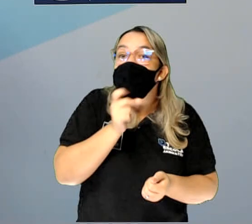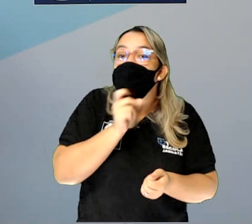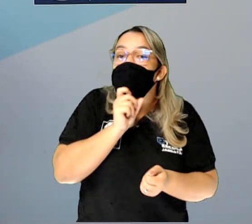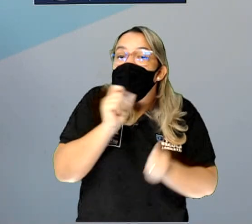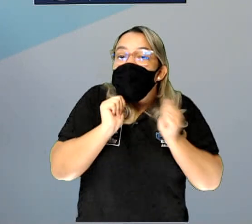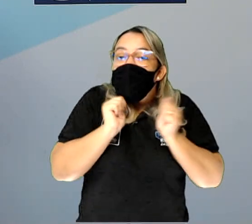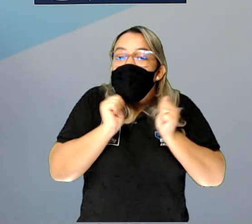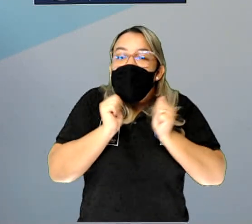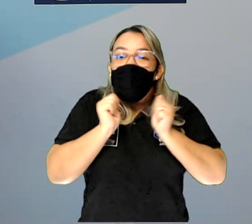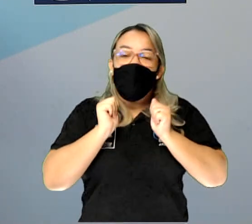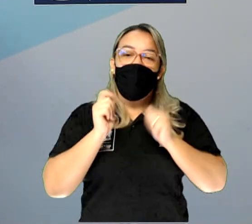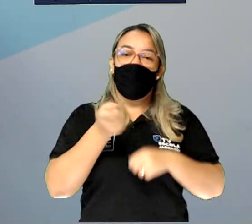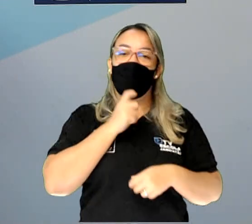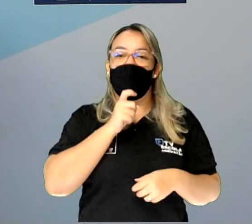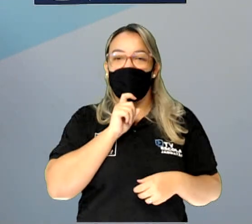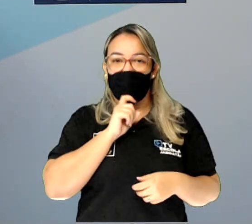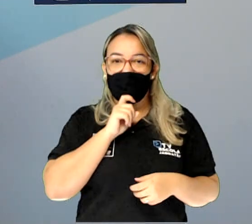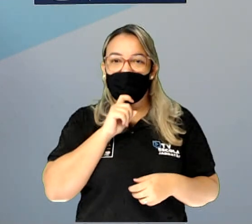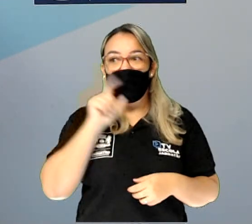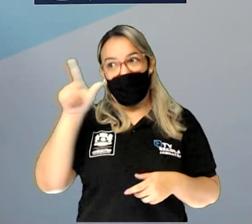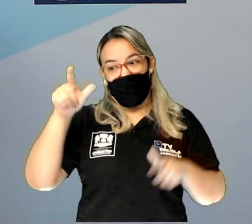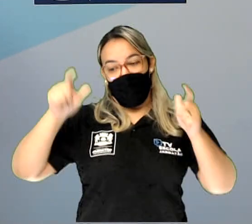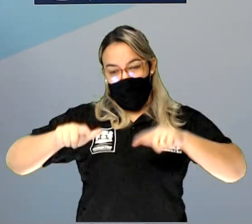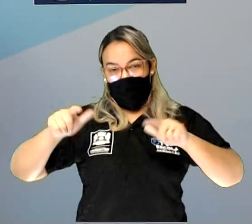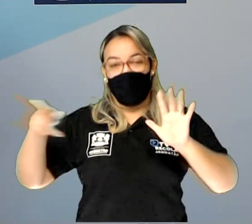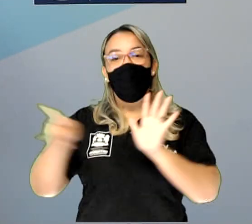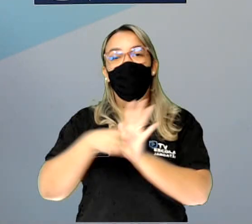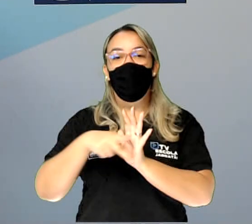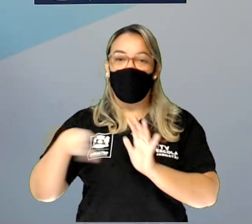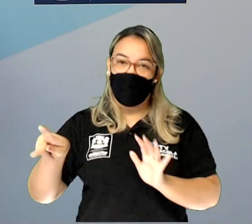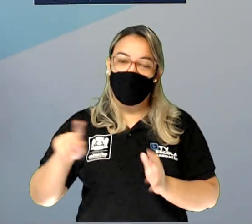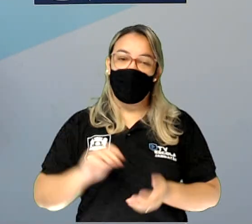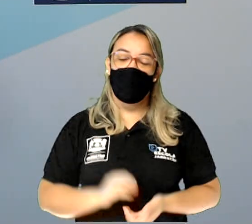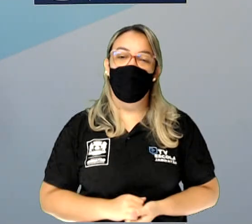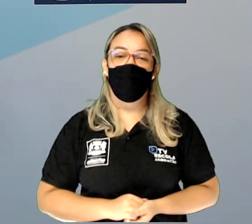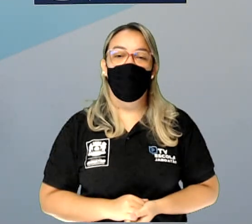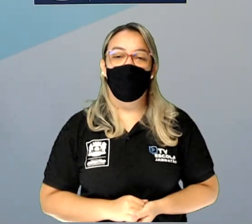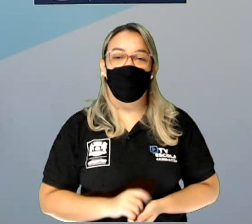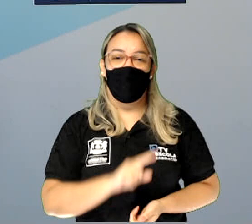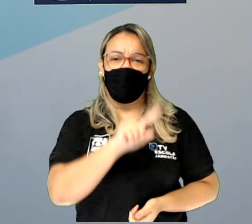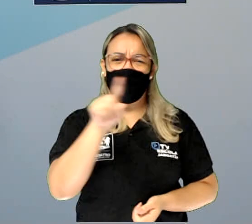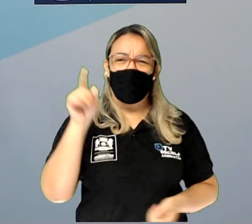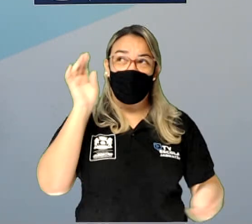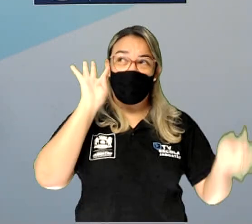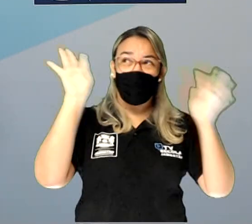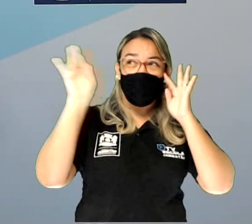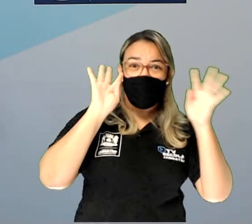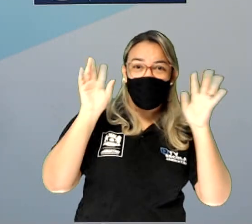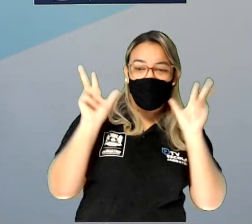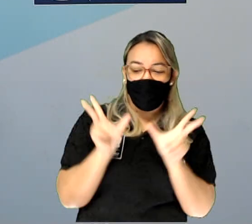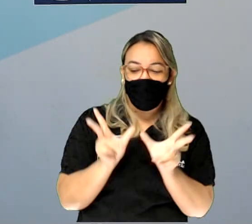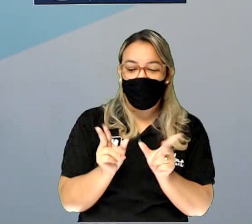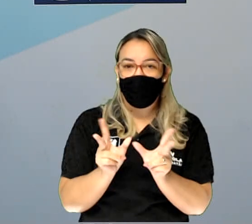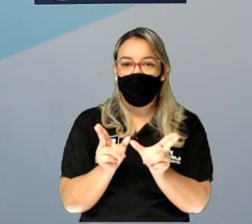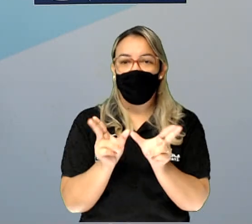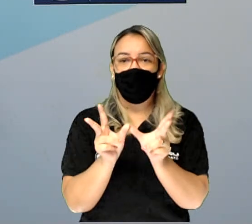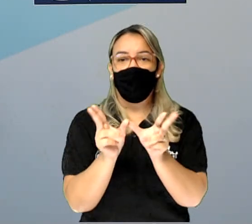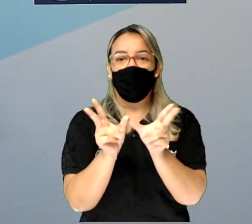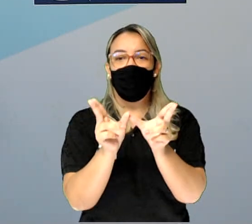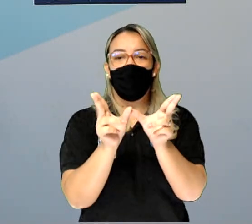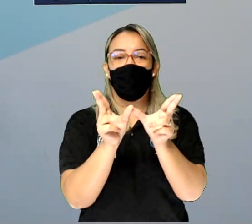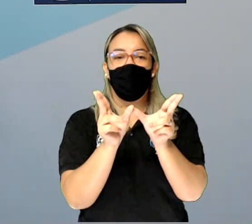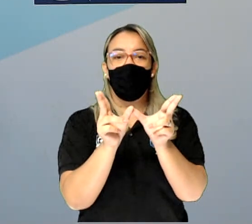ele enfrenta na região onde ele mora. Você já imaginou um caranguejo aqui, nesse